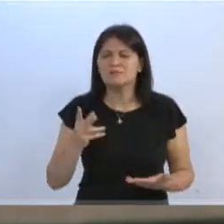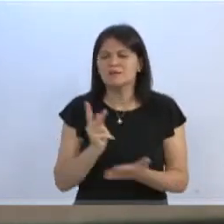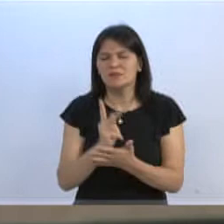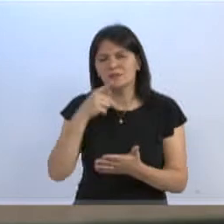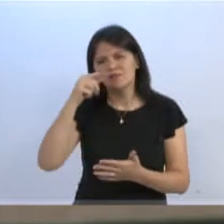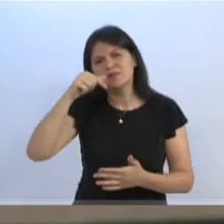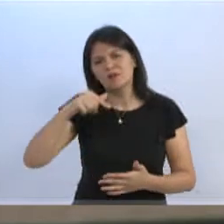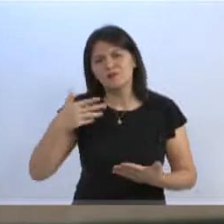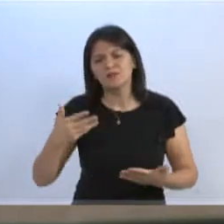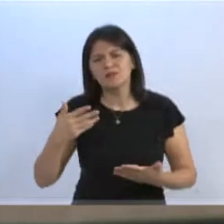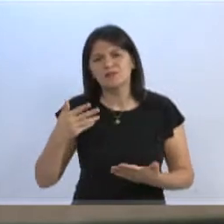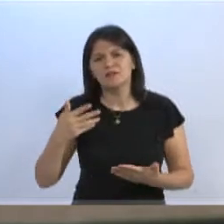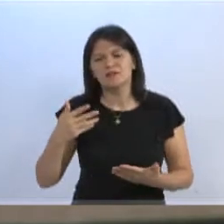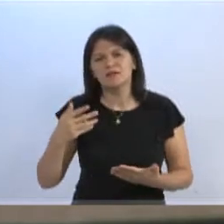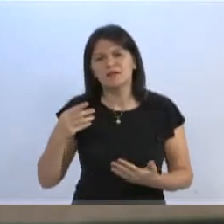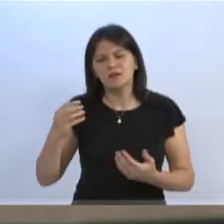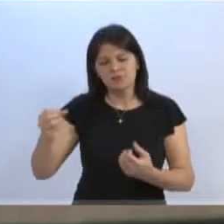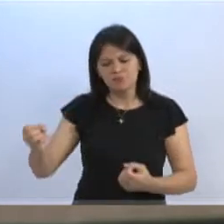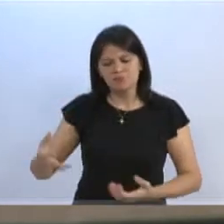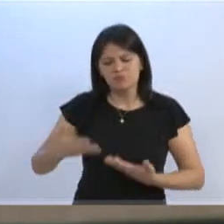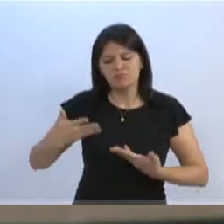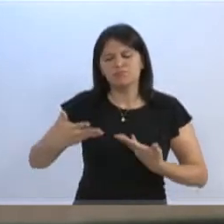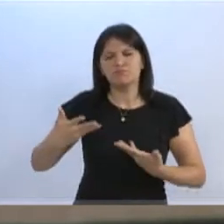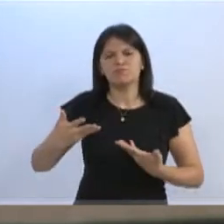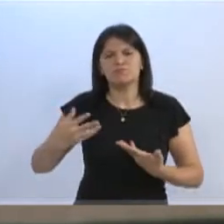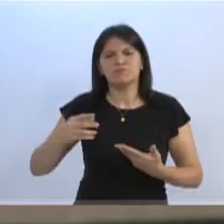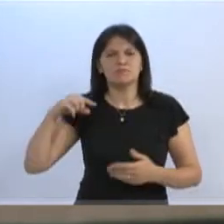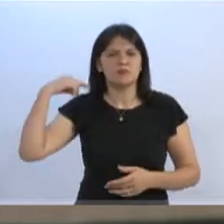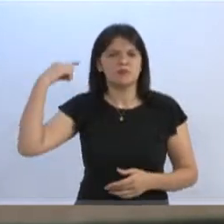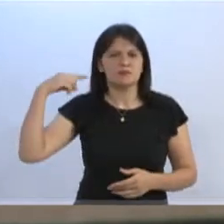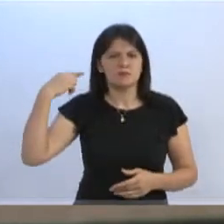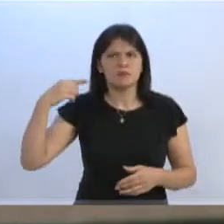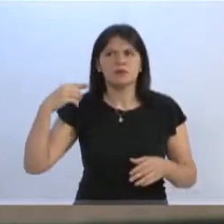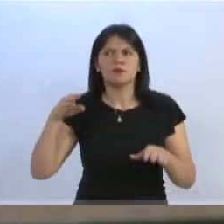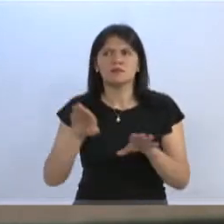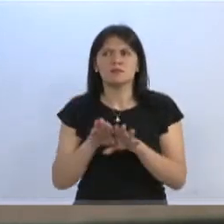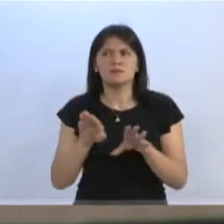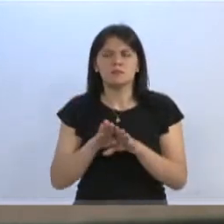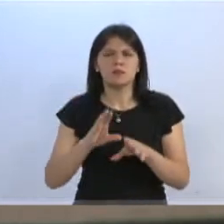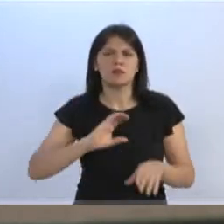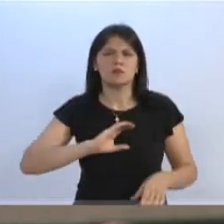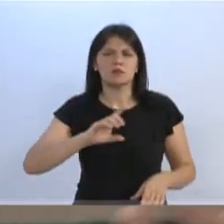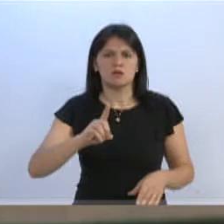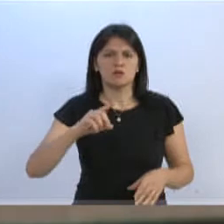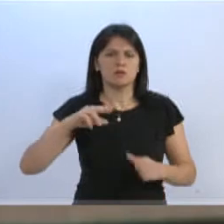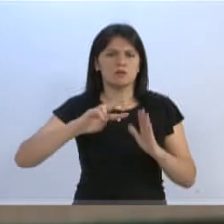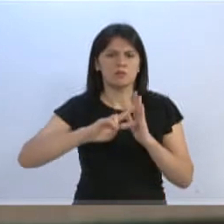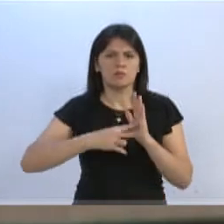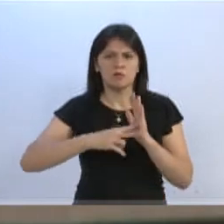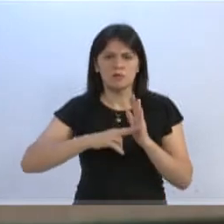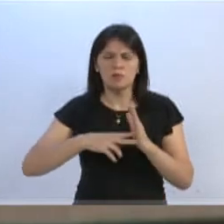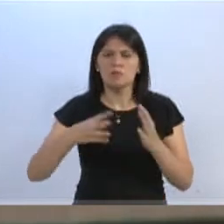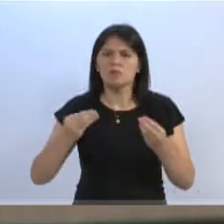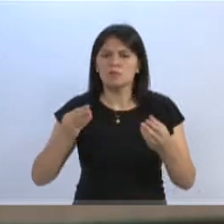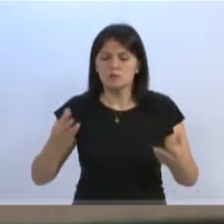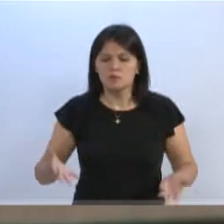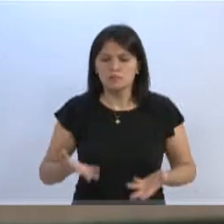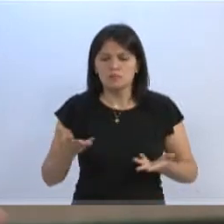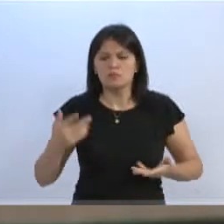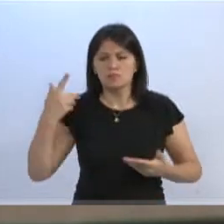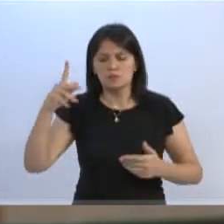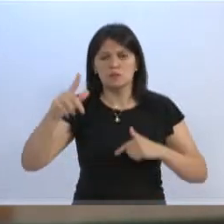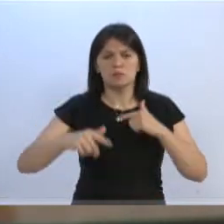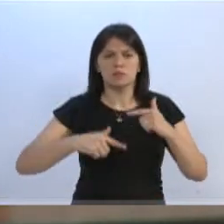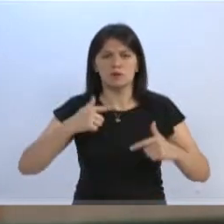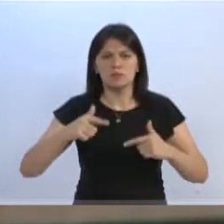foi quem certamente me inspirou a ser advogado e estar um dia como coordenador do PROCON, e muito me inspirei no seu trabalho.